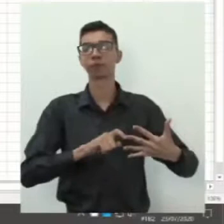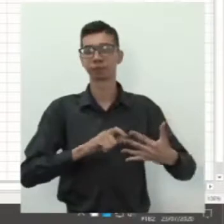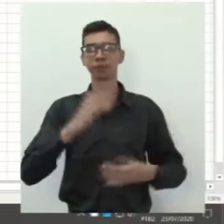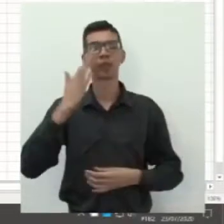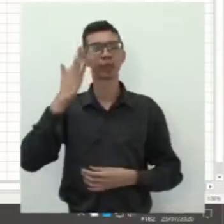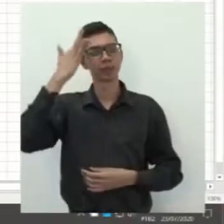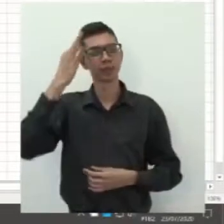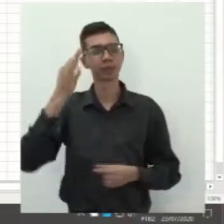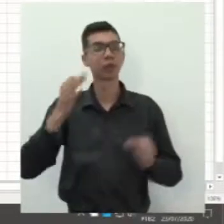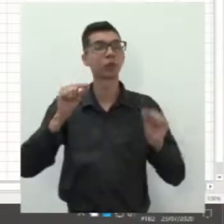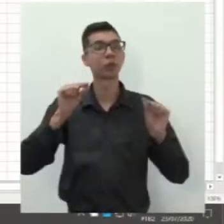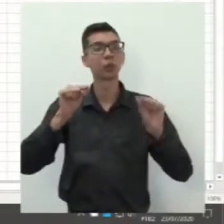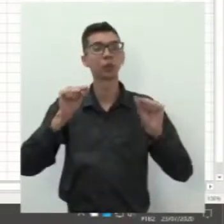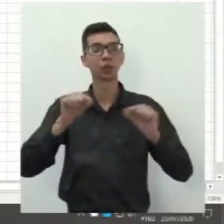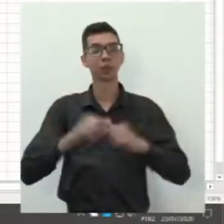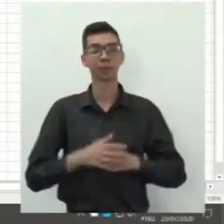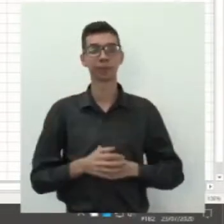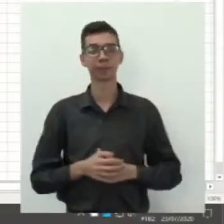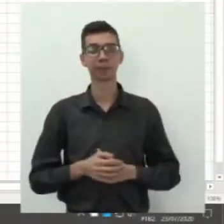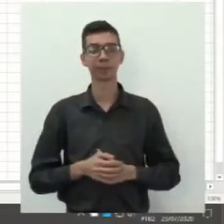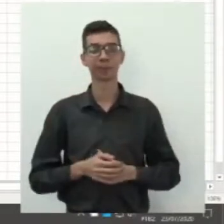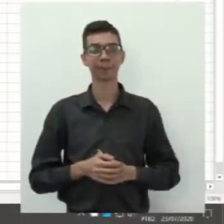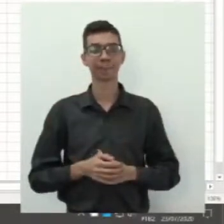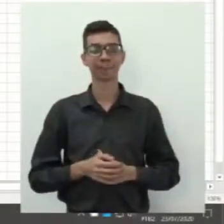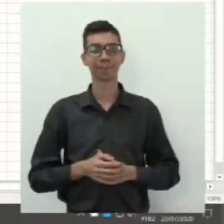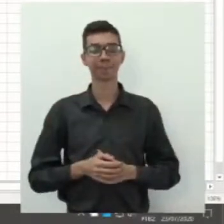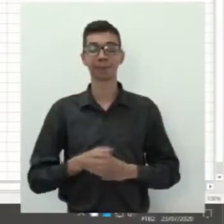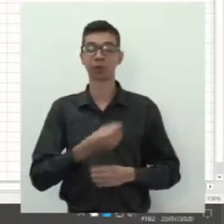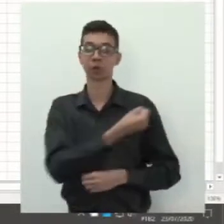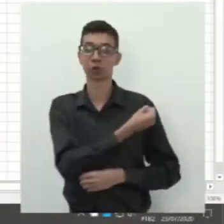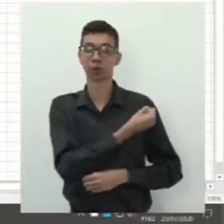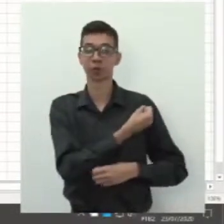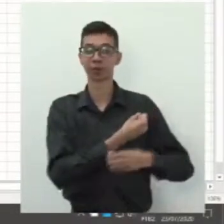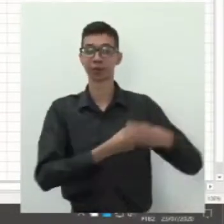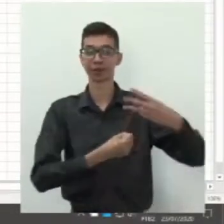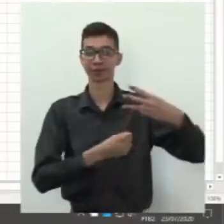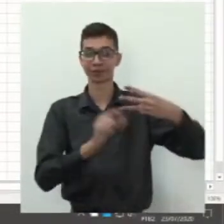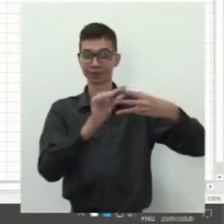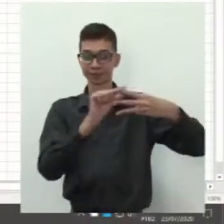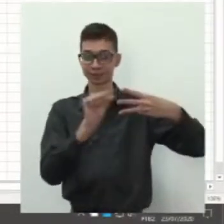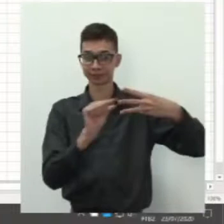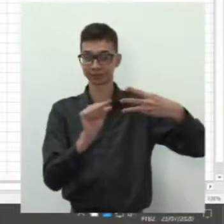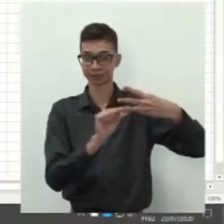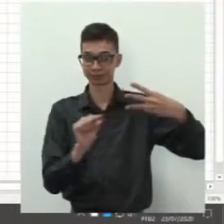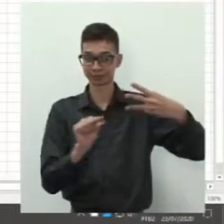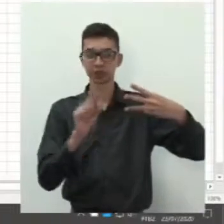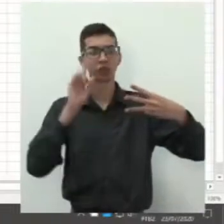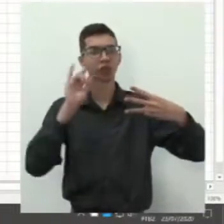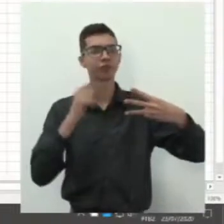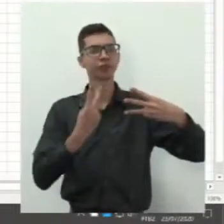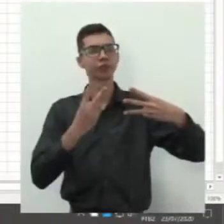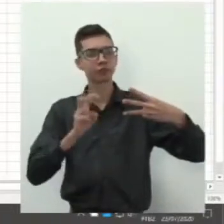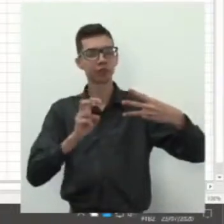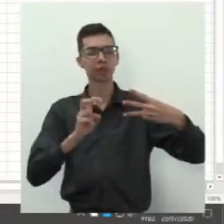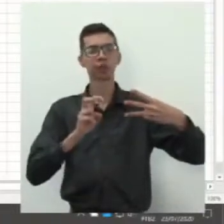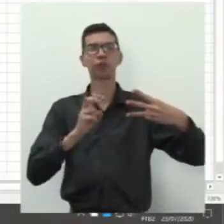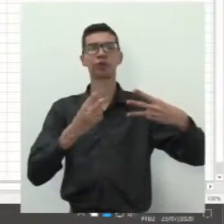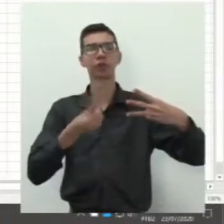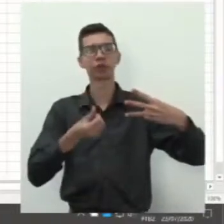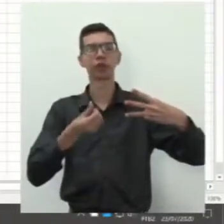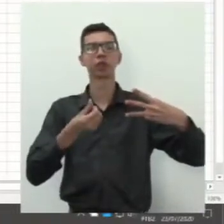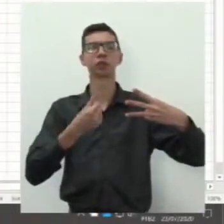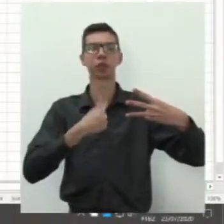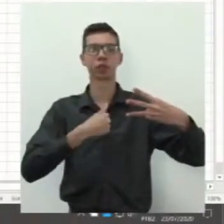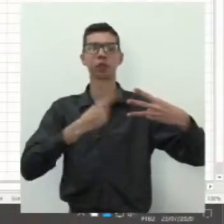a célula número 3, né, na linha 3, já é para o dia 25, 26. Então, ó, eu vou